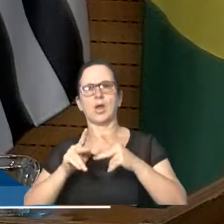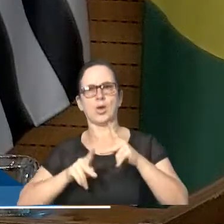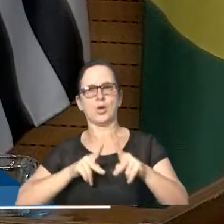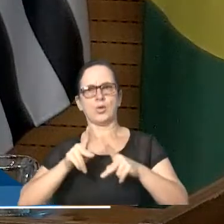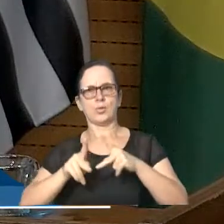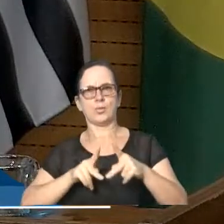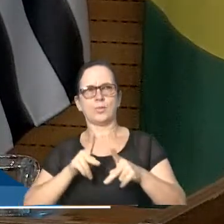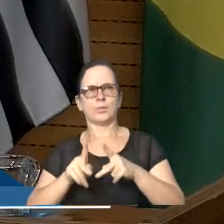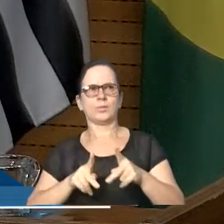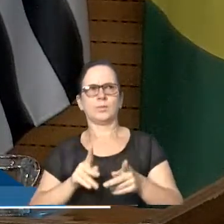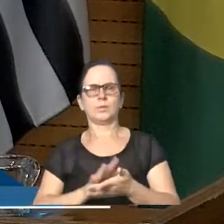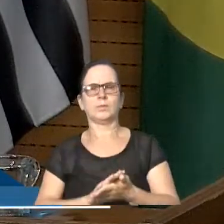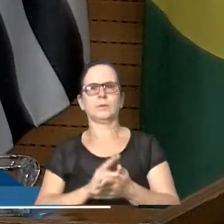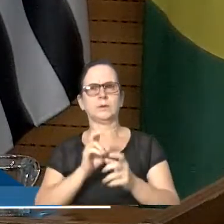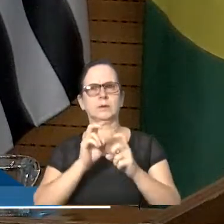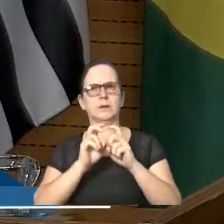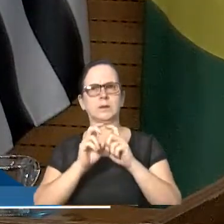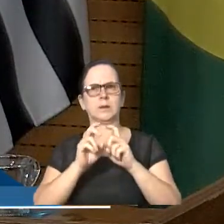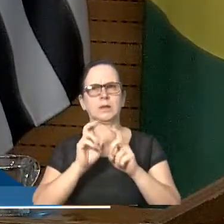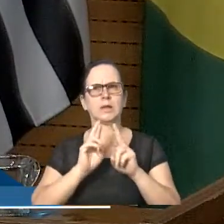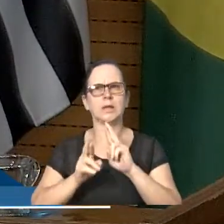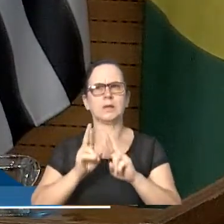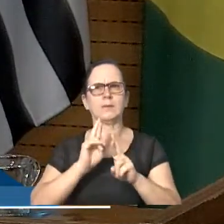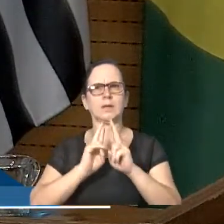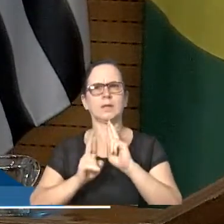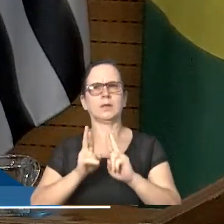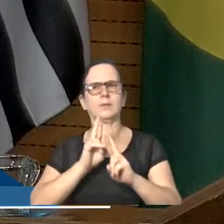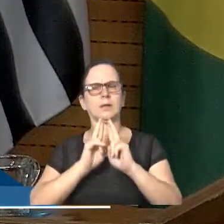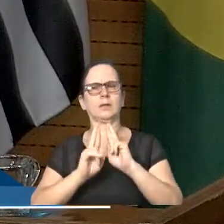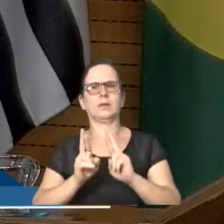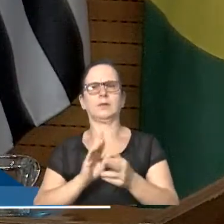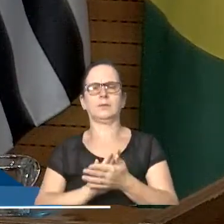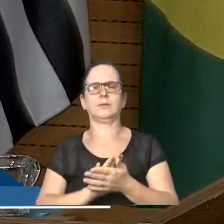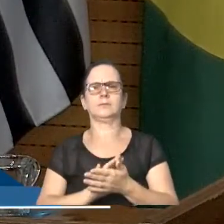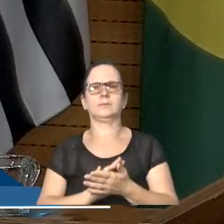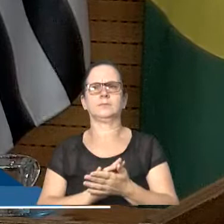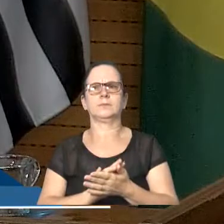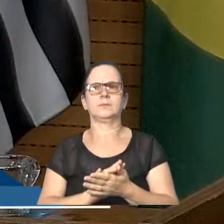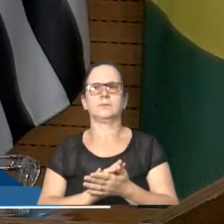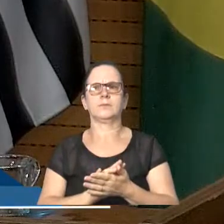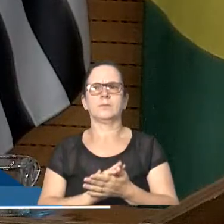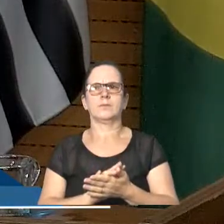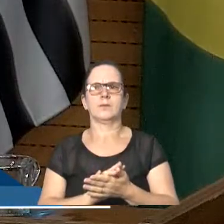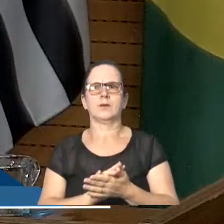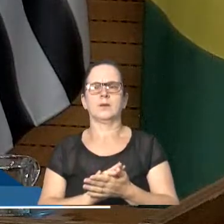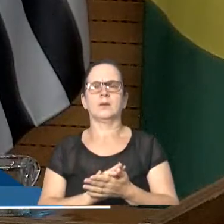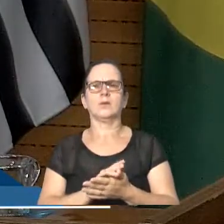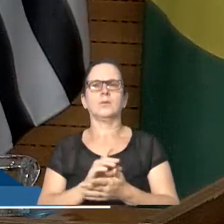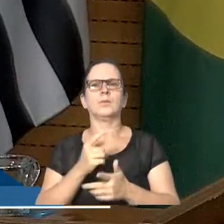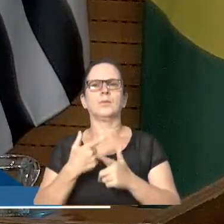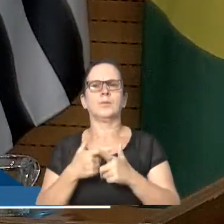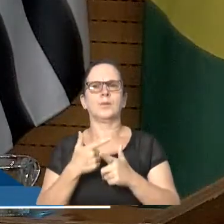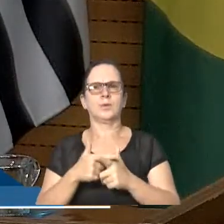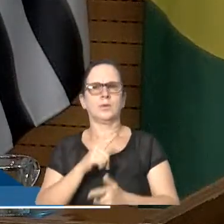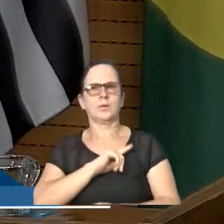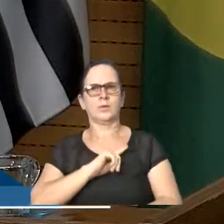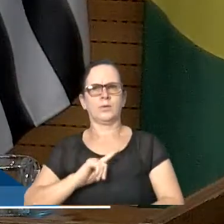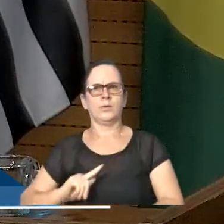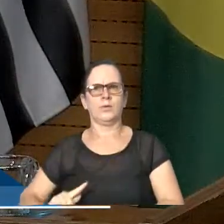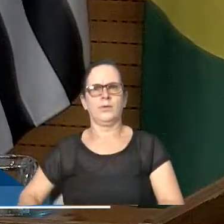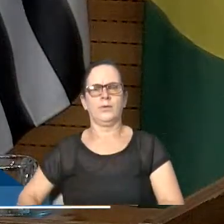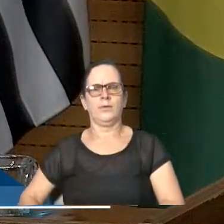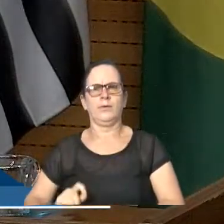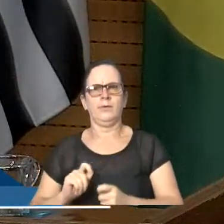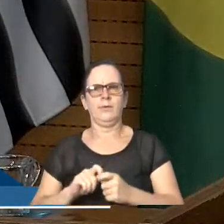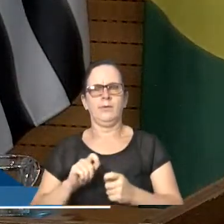a população nos coloca dentro desse bojo daquilo que não presta. Porque o que esse governo faz hoje, mais uma vez,